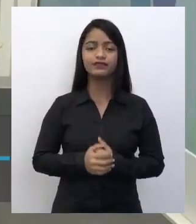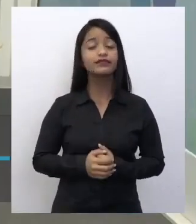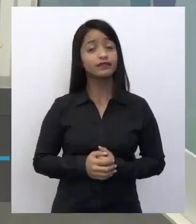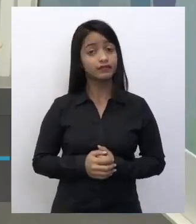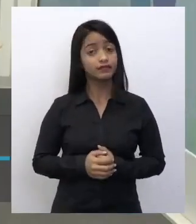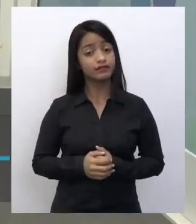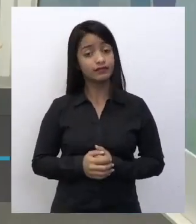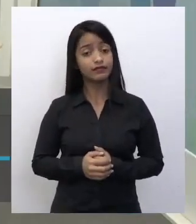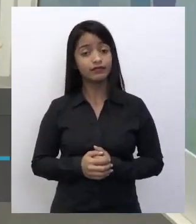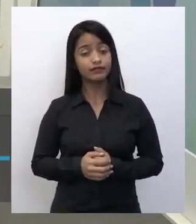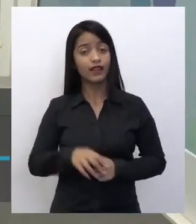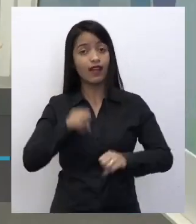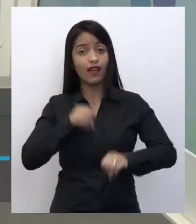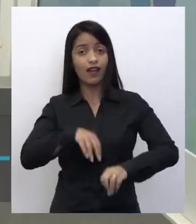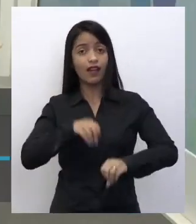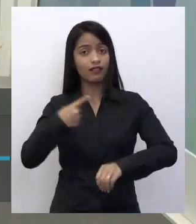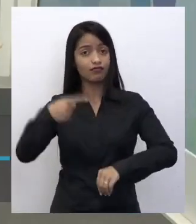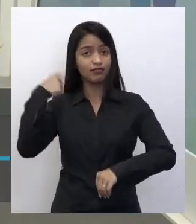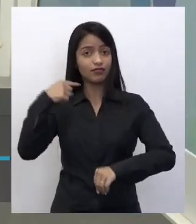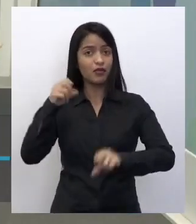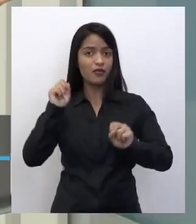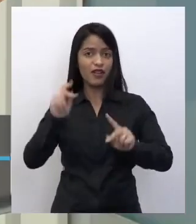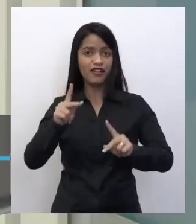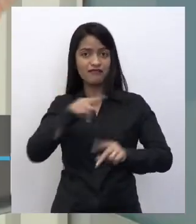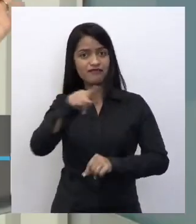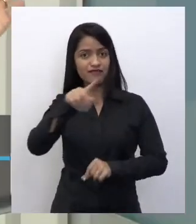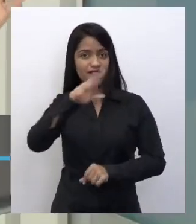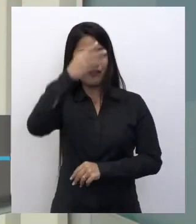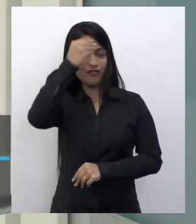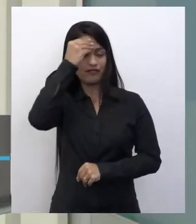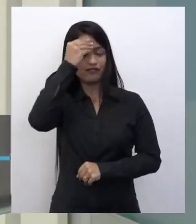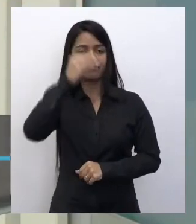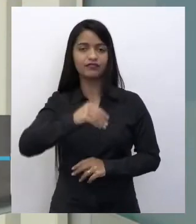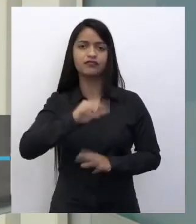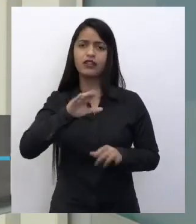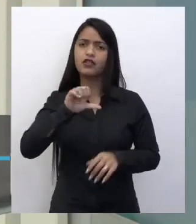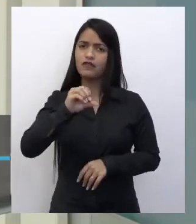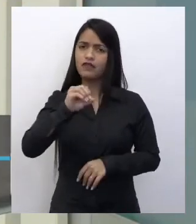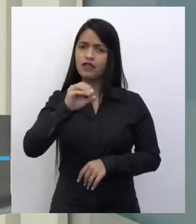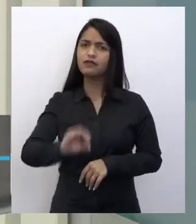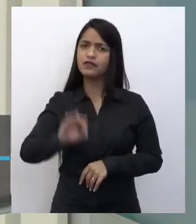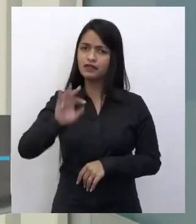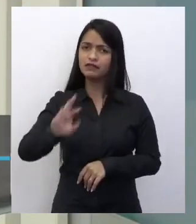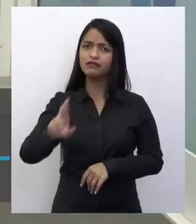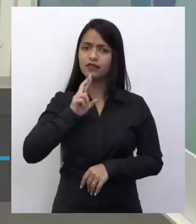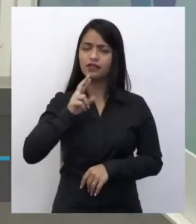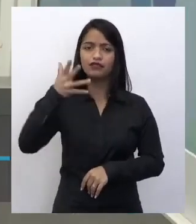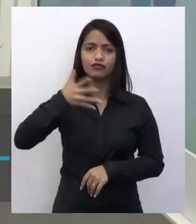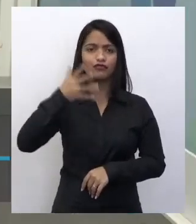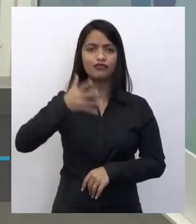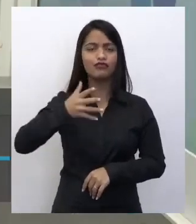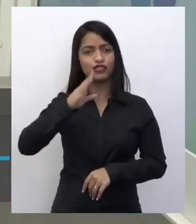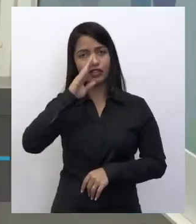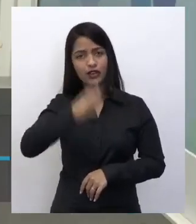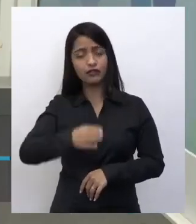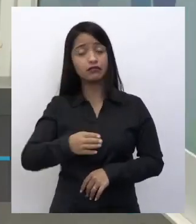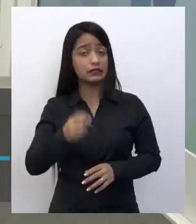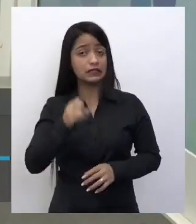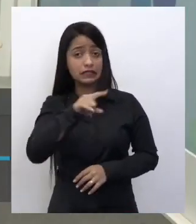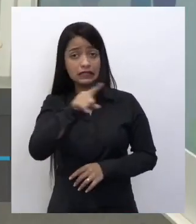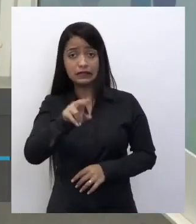menos, tá, alguns, tá ok, né? Alguns fugiram, mas, gente, 90% discurso direto. Tá, qualquer coisa, quem não conseguiu